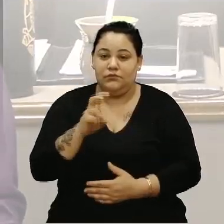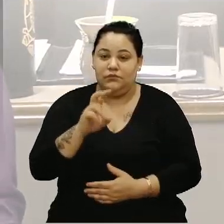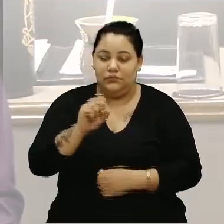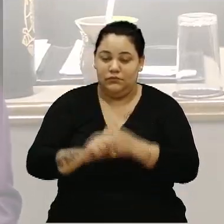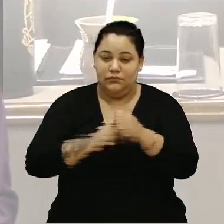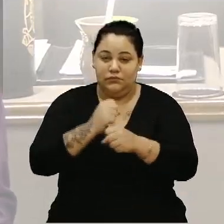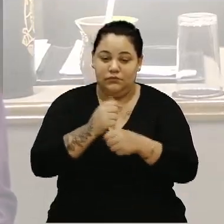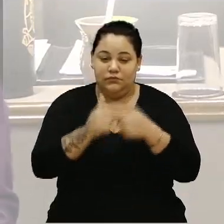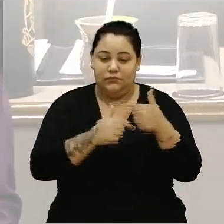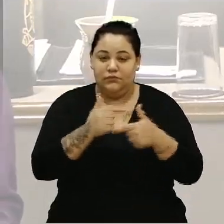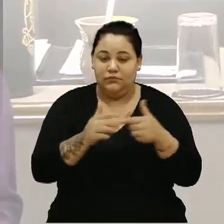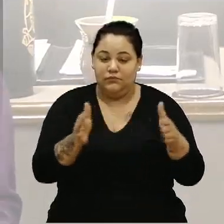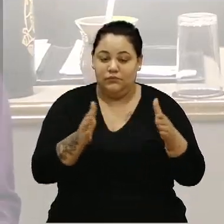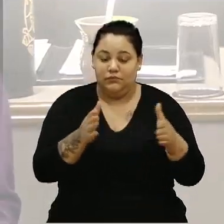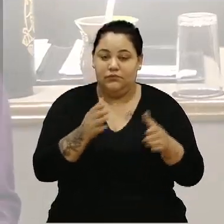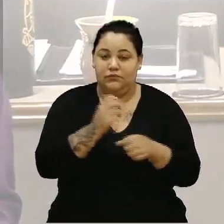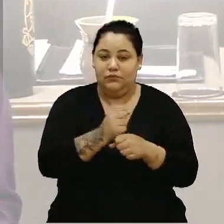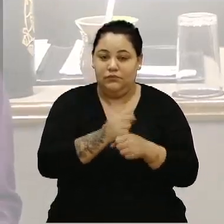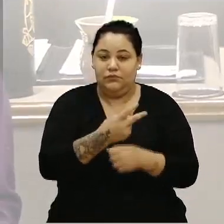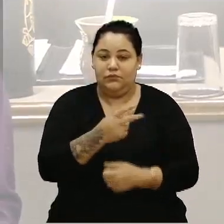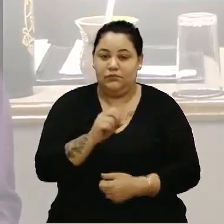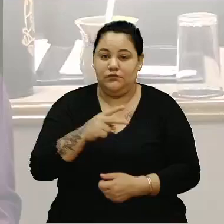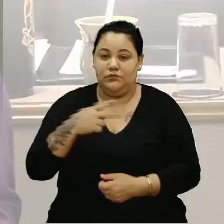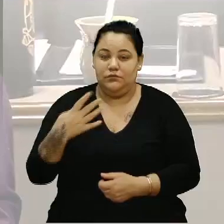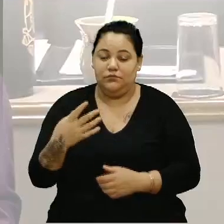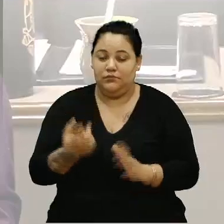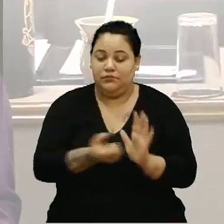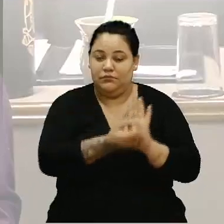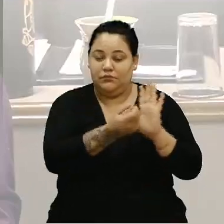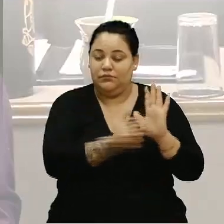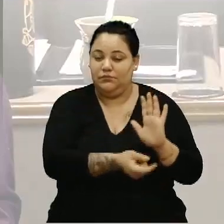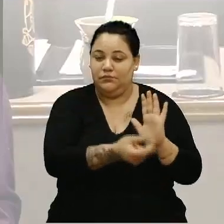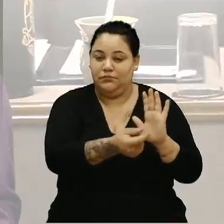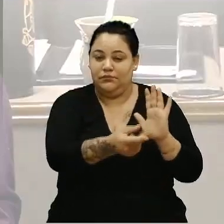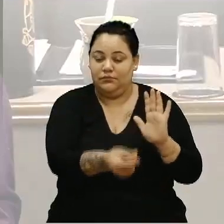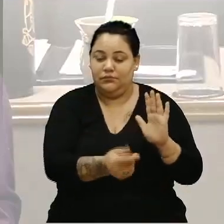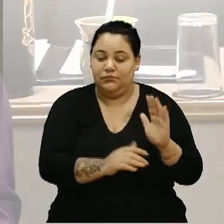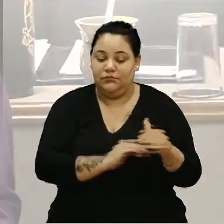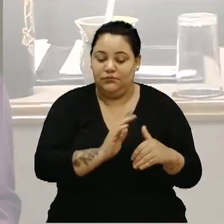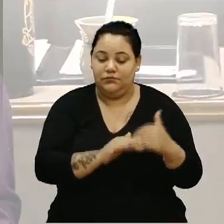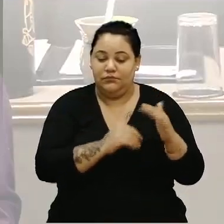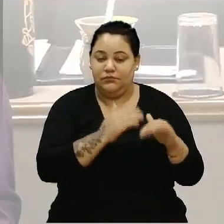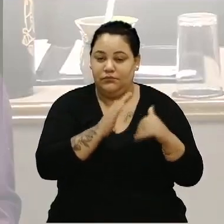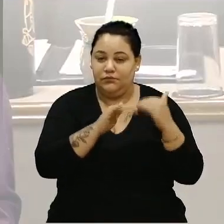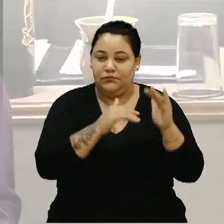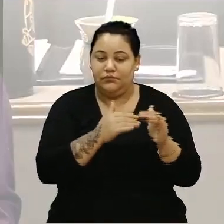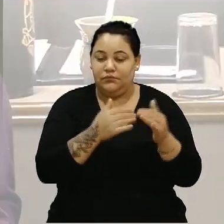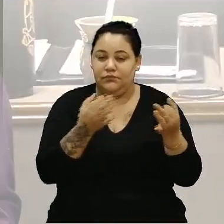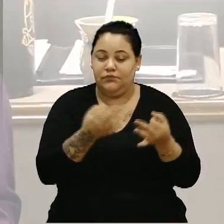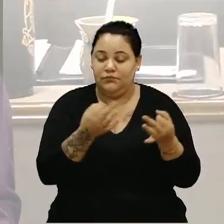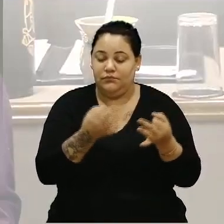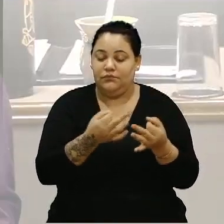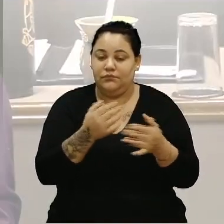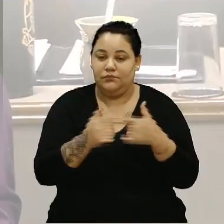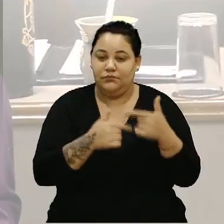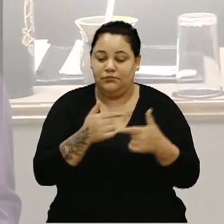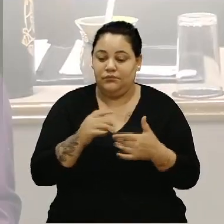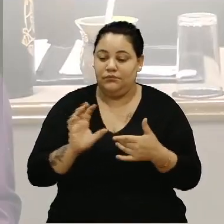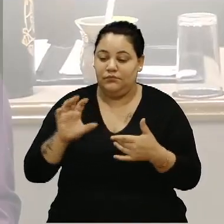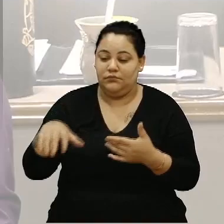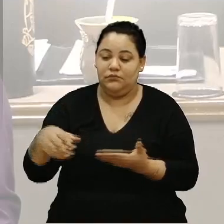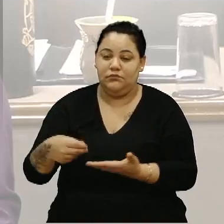em 2024, marcando uma trajetória de crescimento e consolidação no setor de